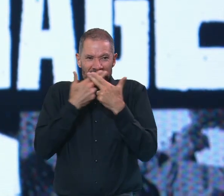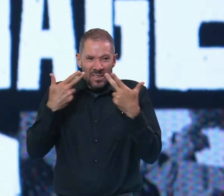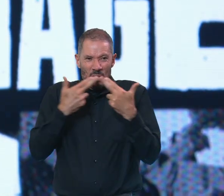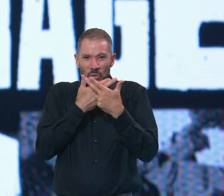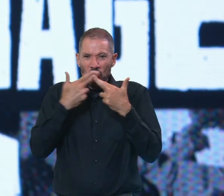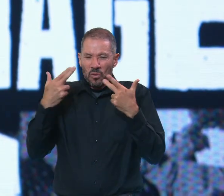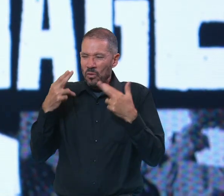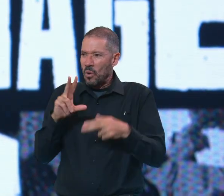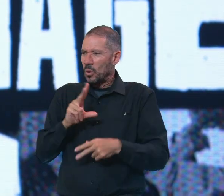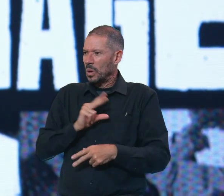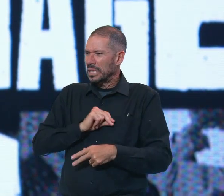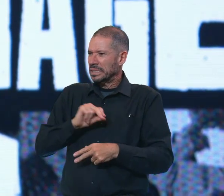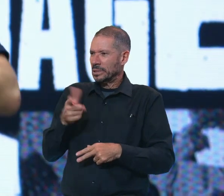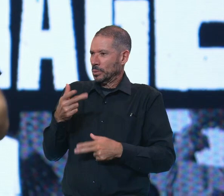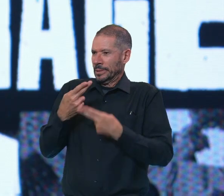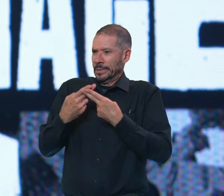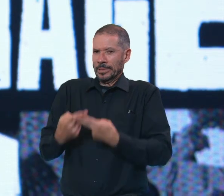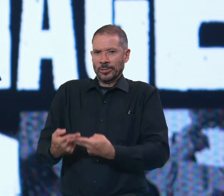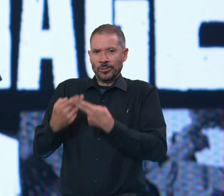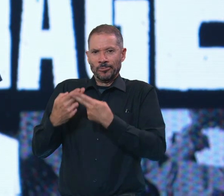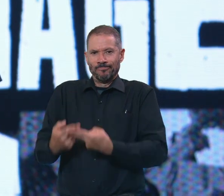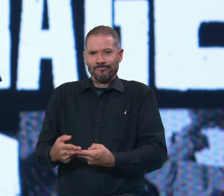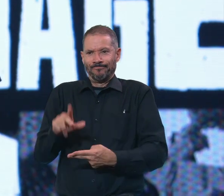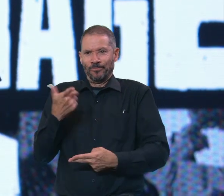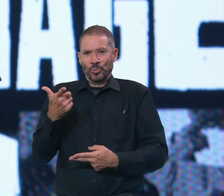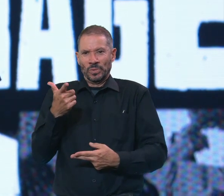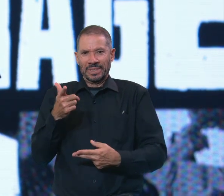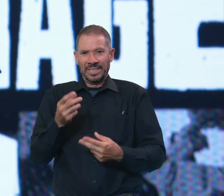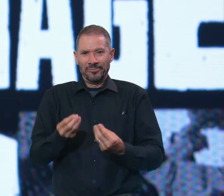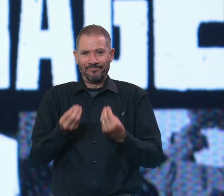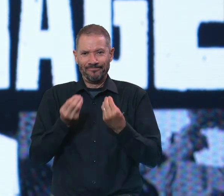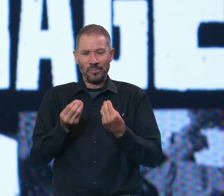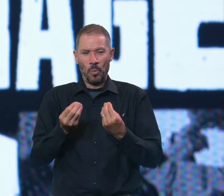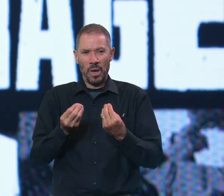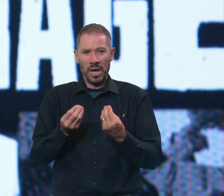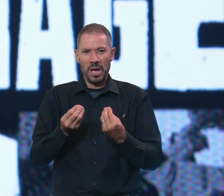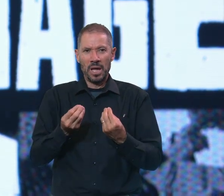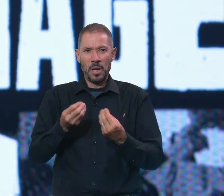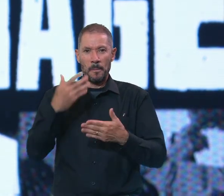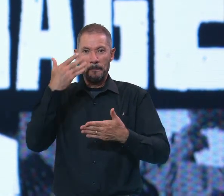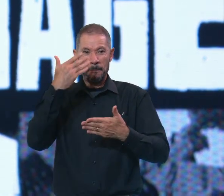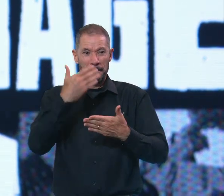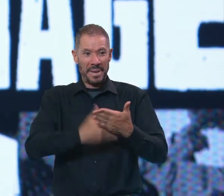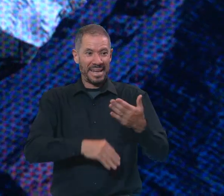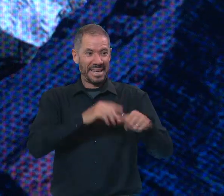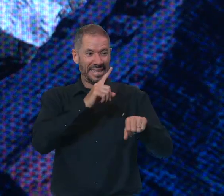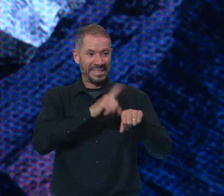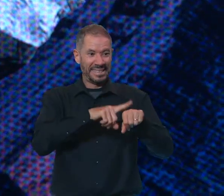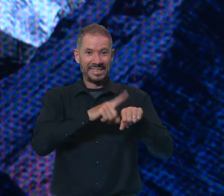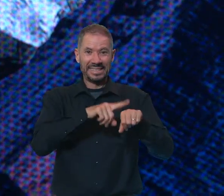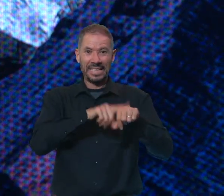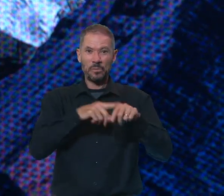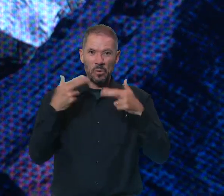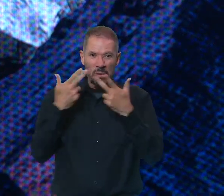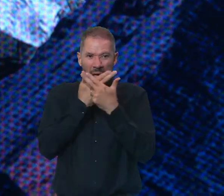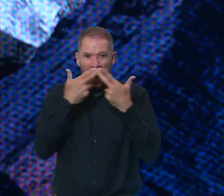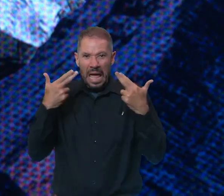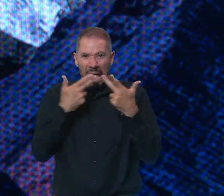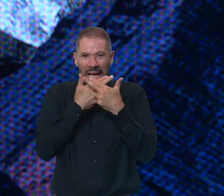Deus do céu, gente, eu não tenho paciência para fofoca, gente. A maior perda de tempo da igreja é